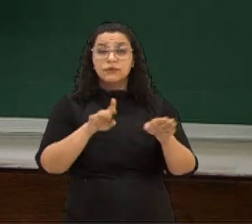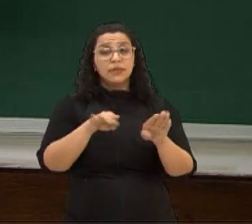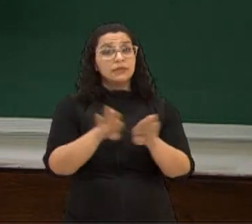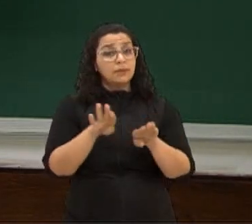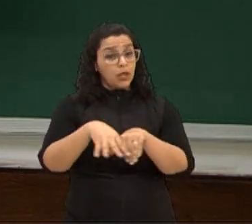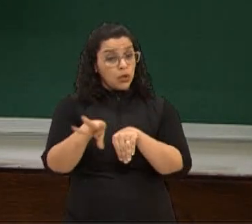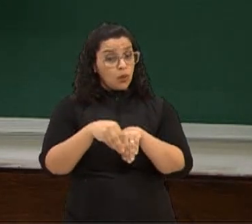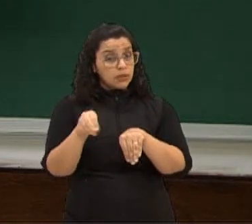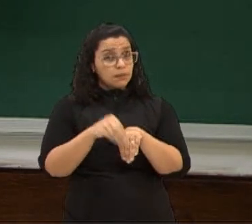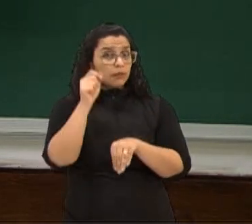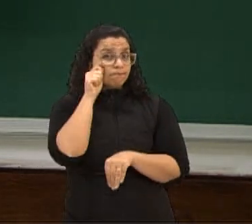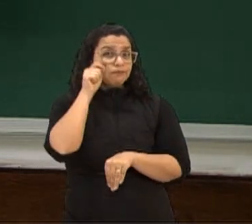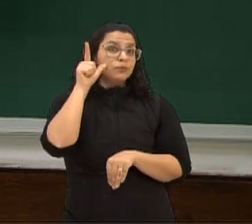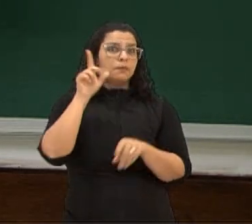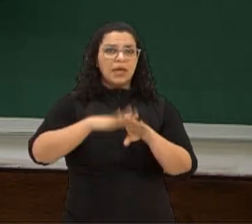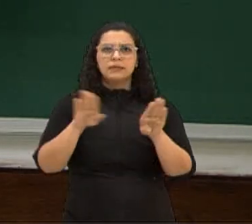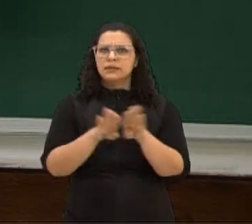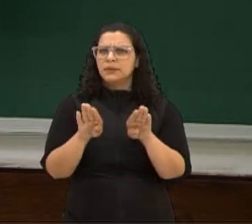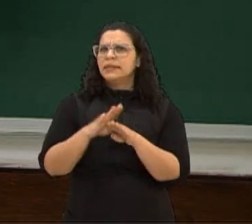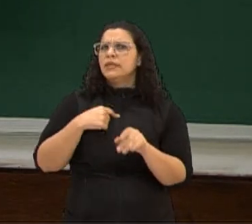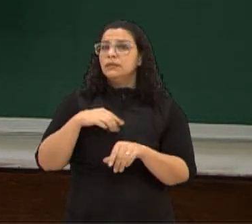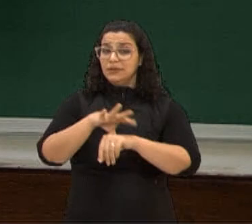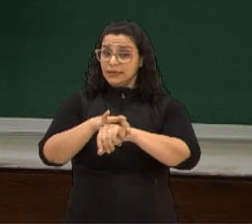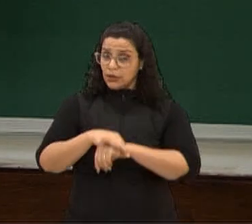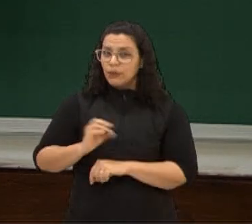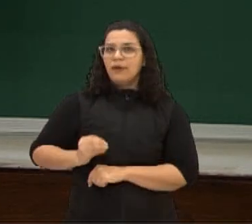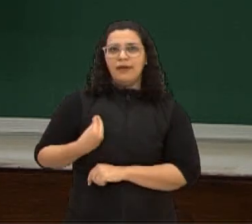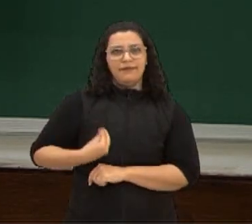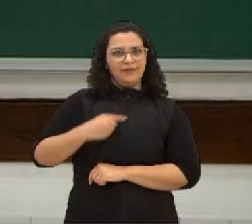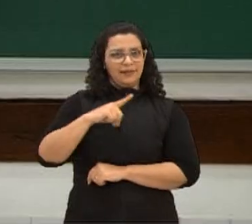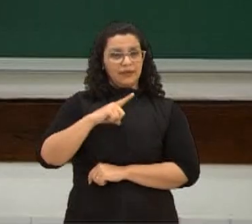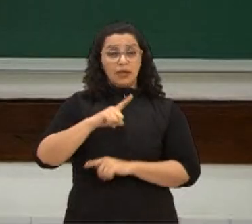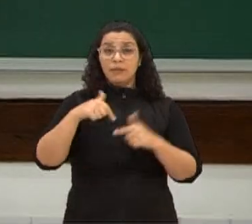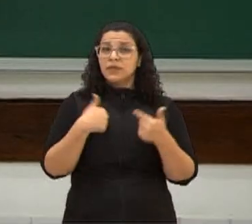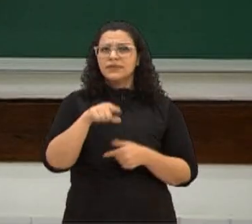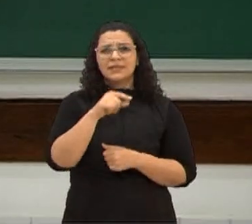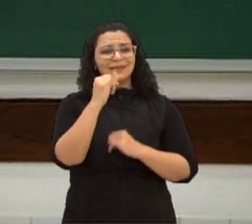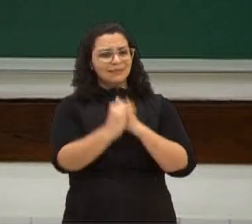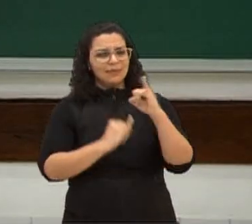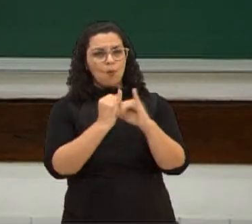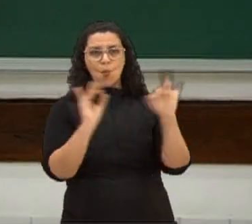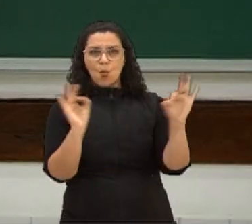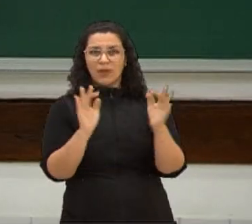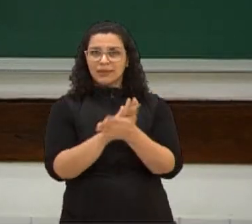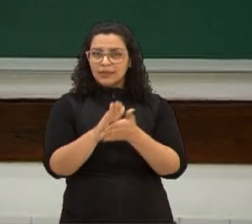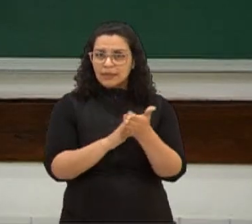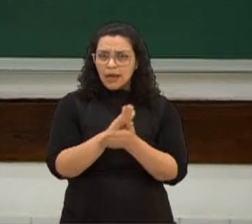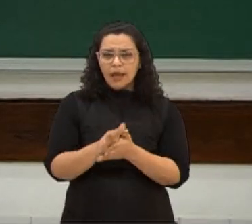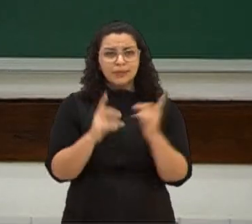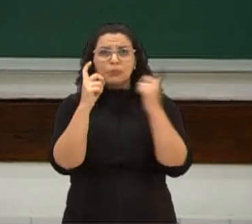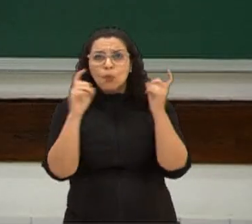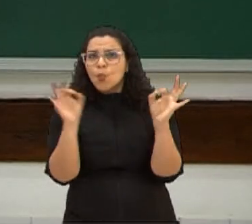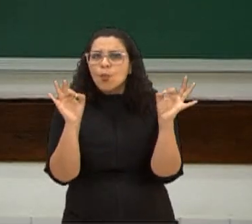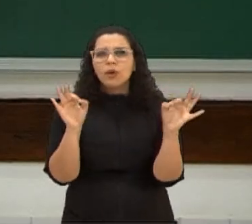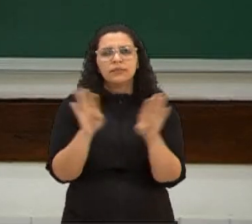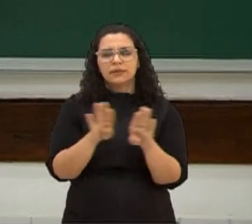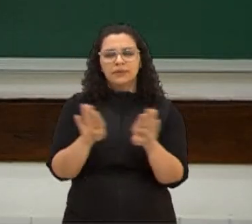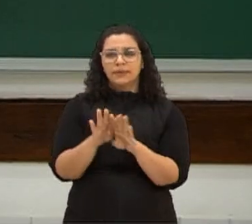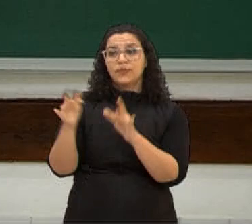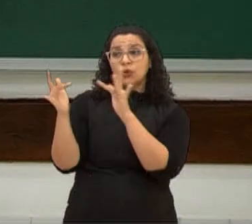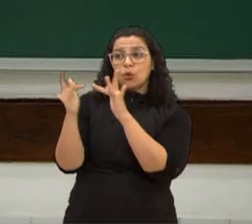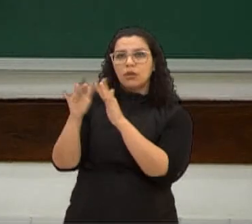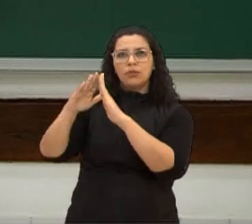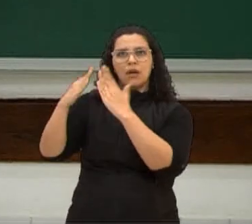você, além de conhecer mais, você também garantir a sua presença. Mas se você não tem acesso ao Class, não fique preocupado. Entre